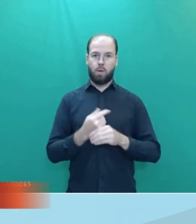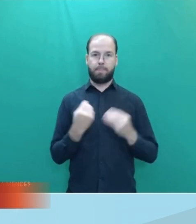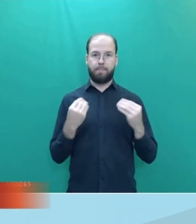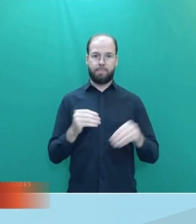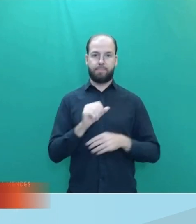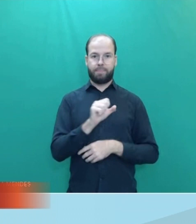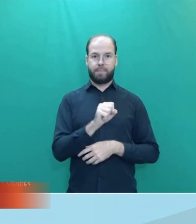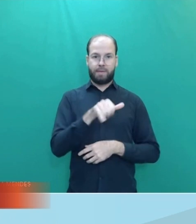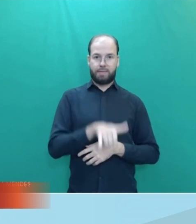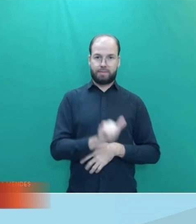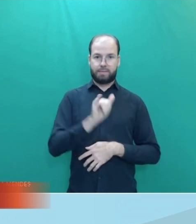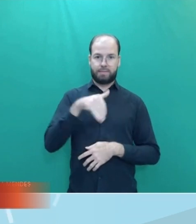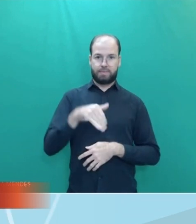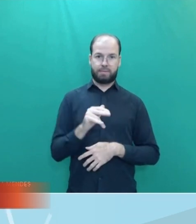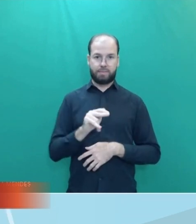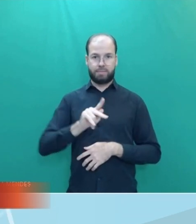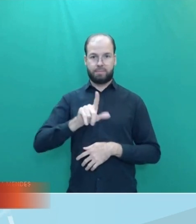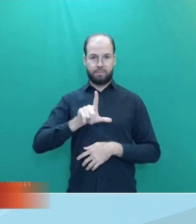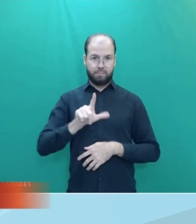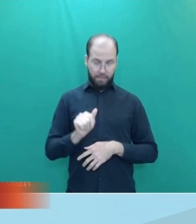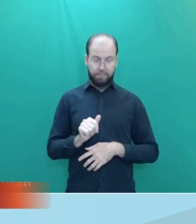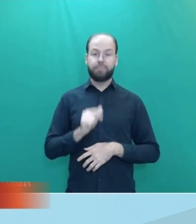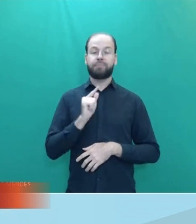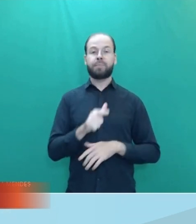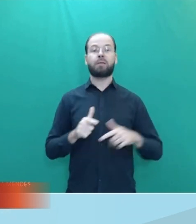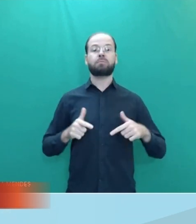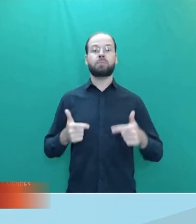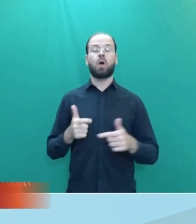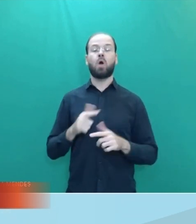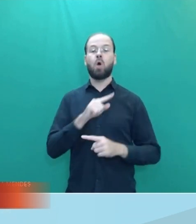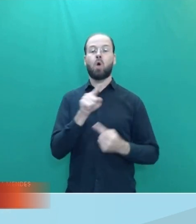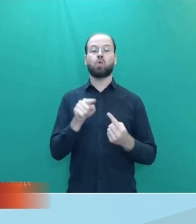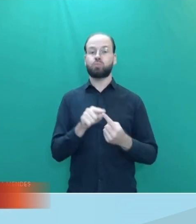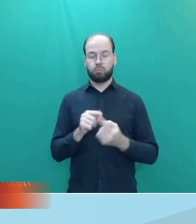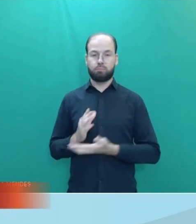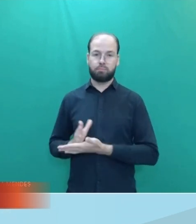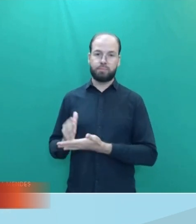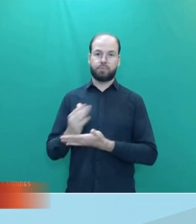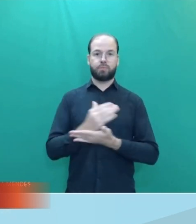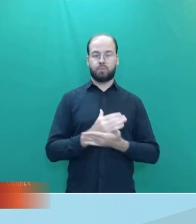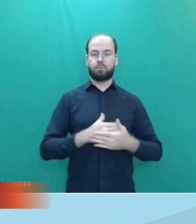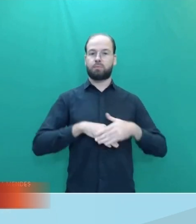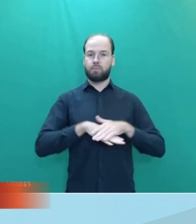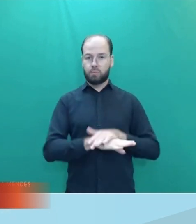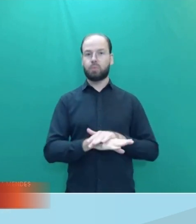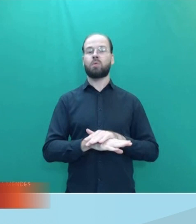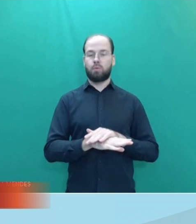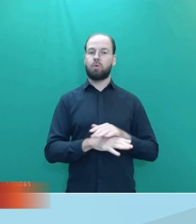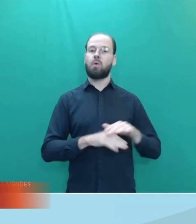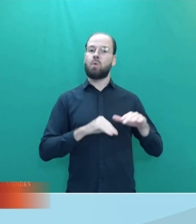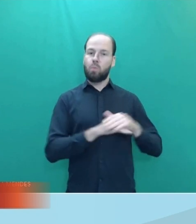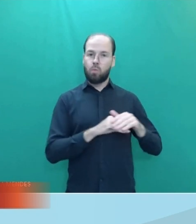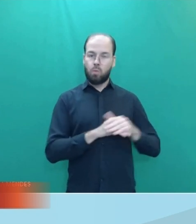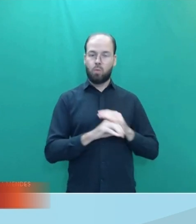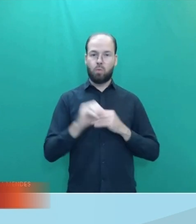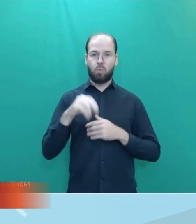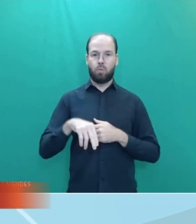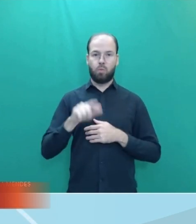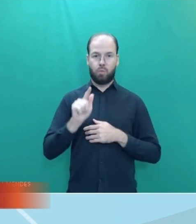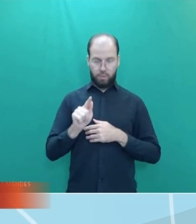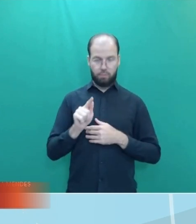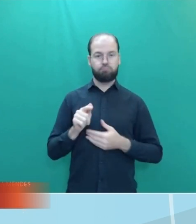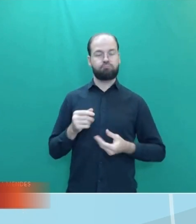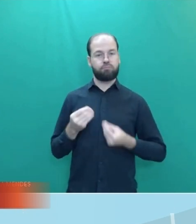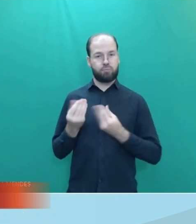Y. A ação tem o objetivo de arrecadar fundos para a manutenção das atividades da ONG Mala de Histórias.